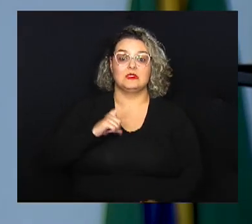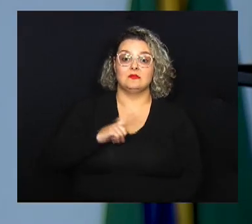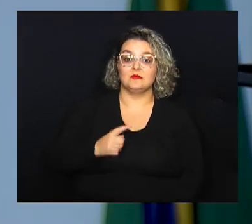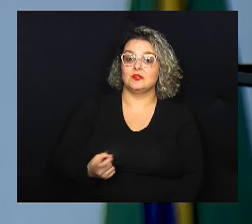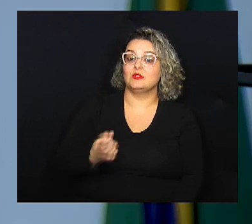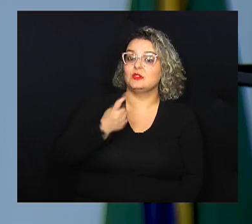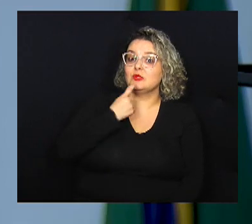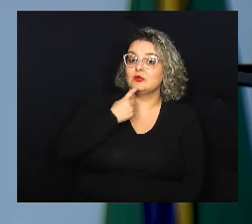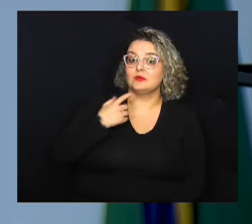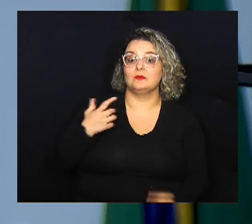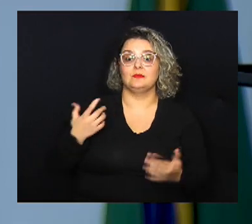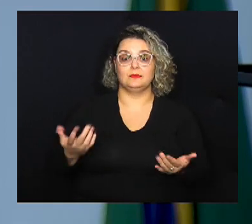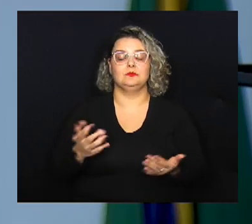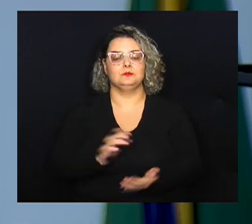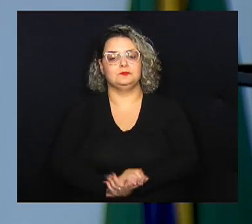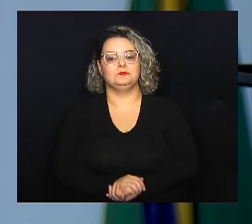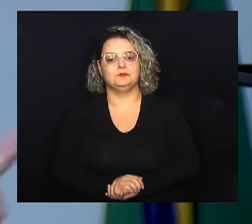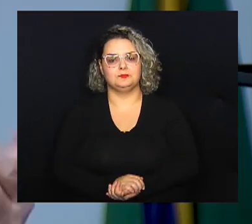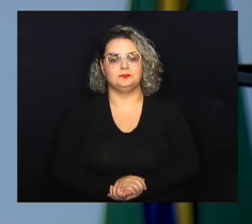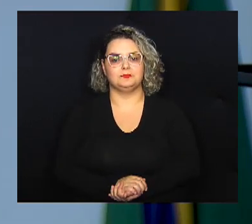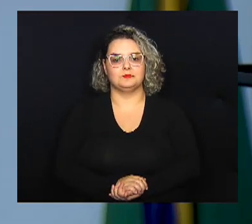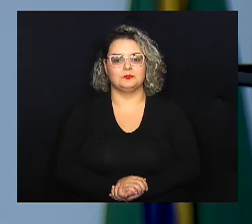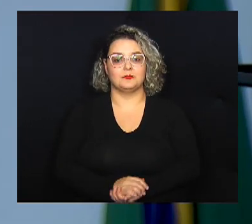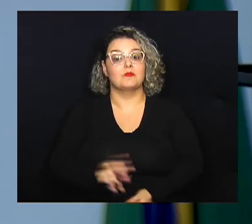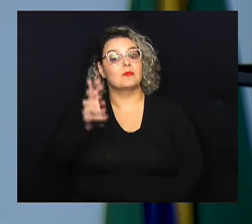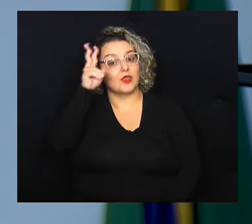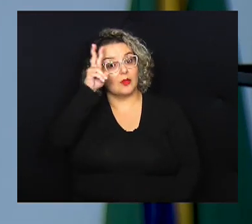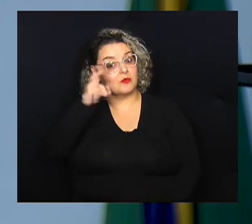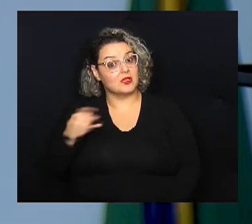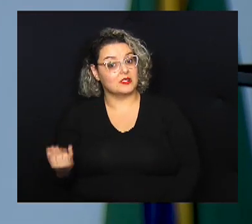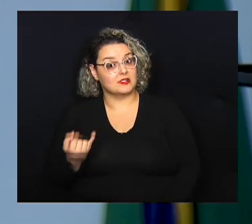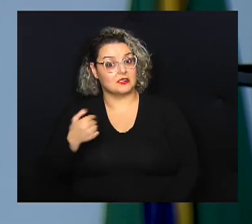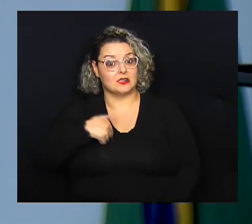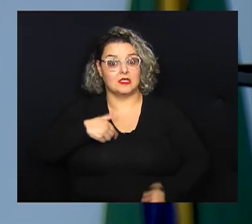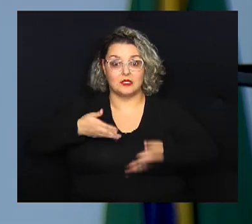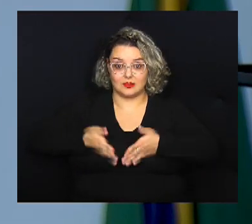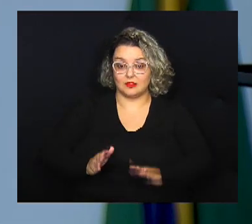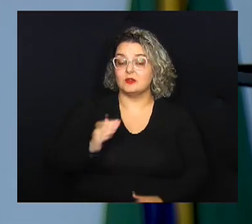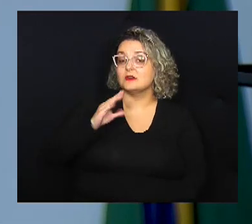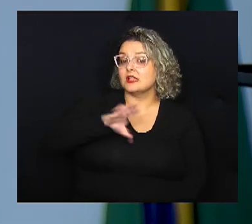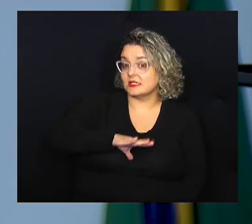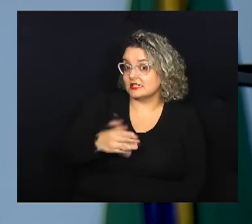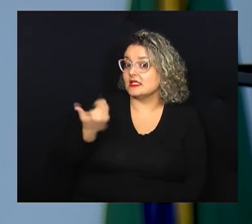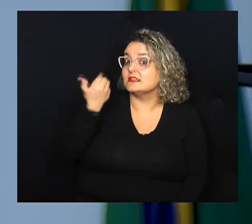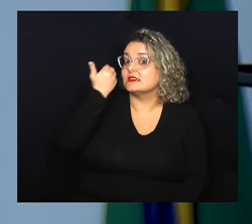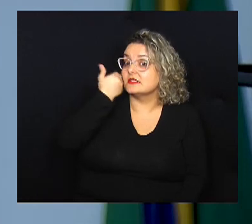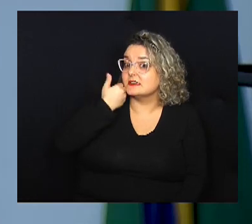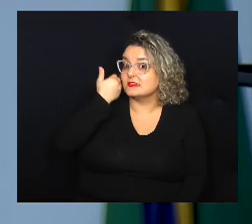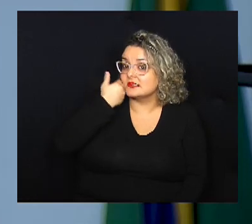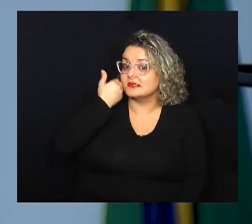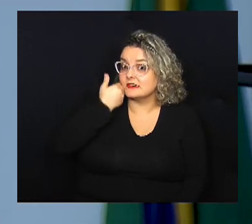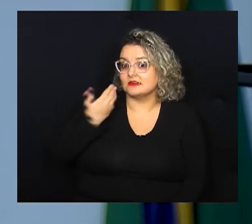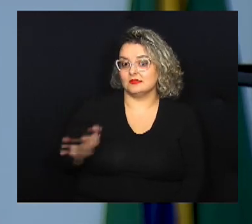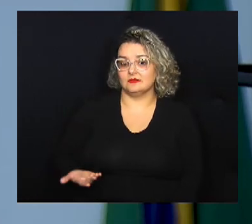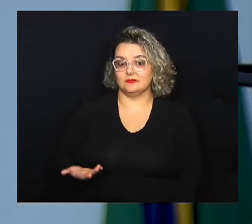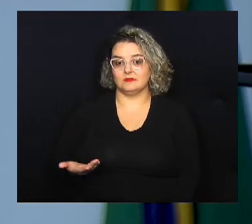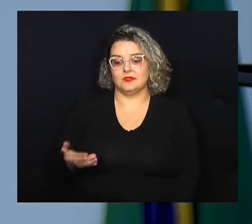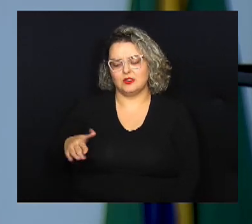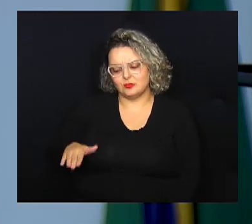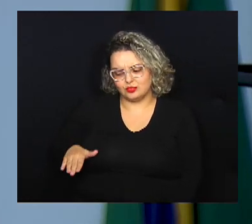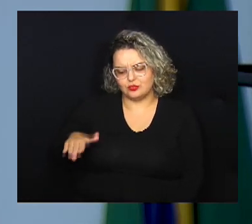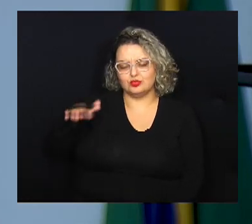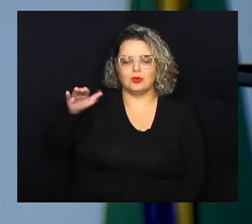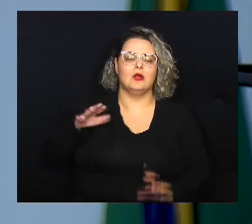Campinas. E é uma história muito interessante, porque eu nasci em Santa Bárbara e desse garoto, tudo que